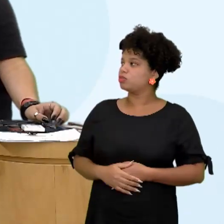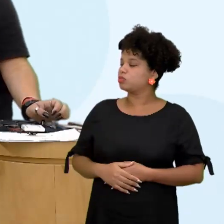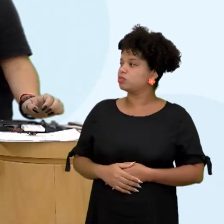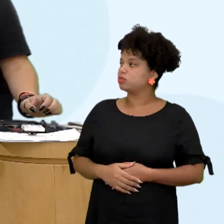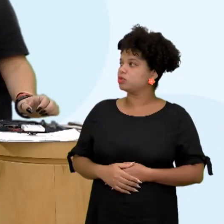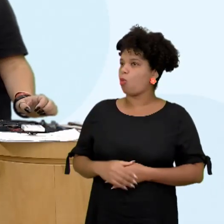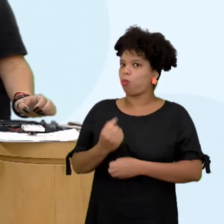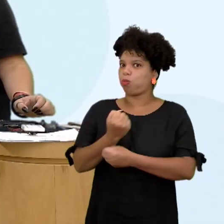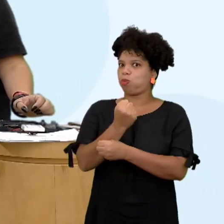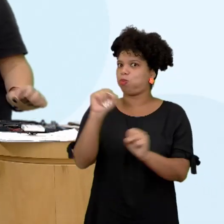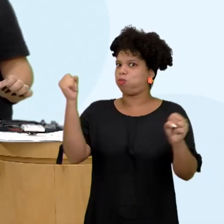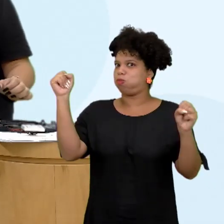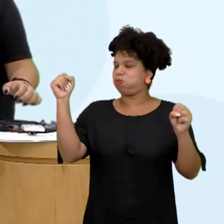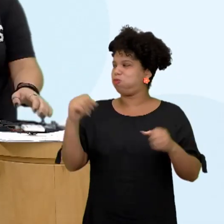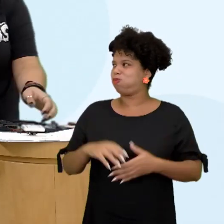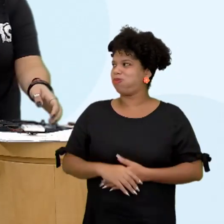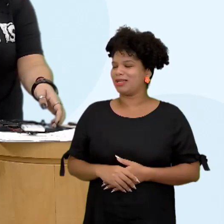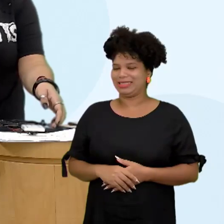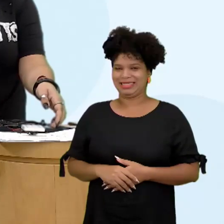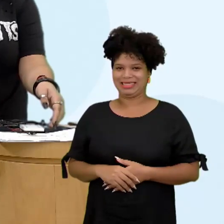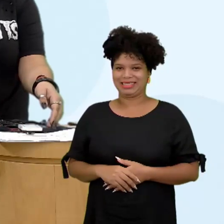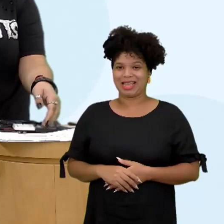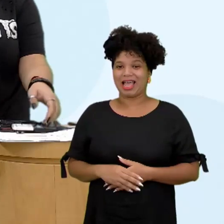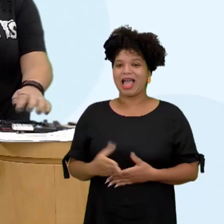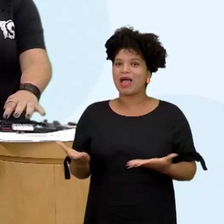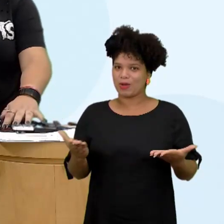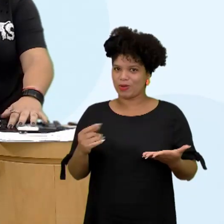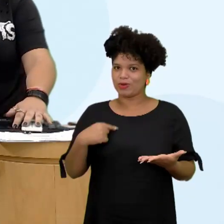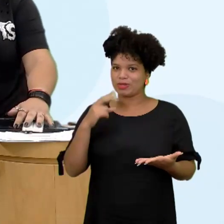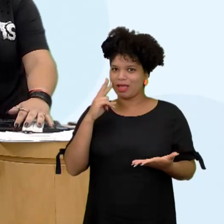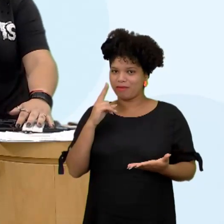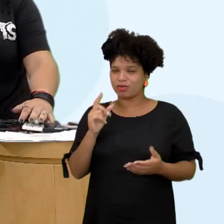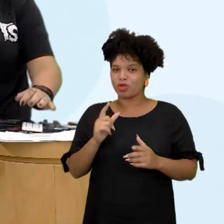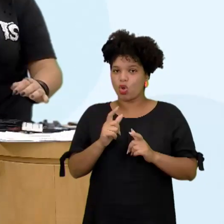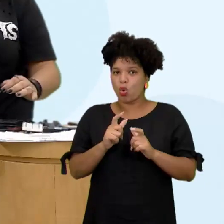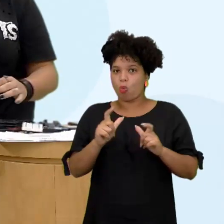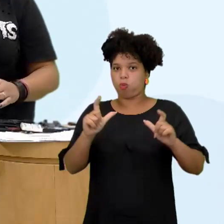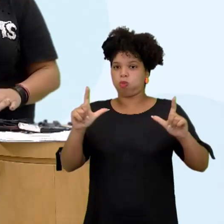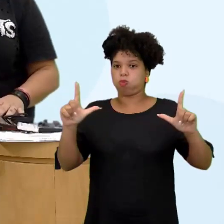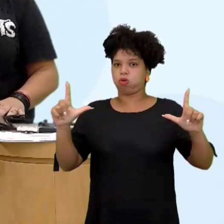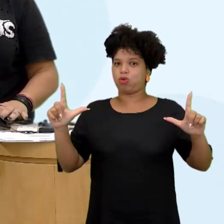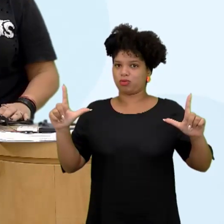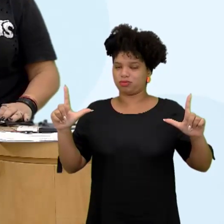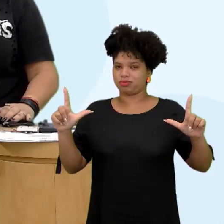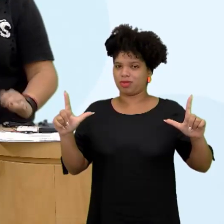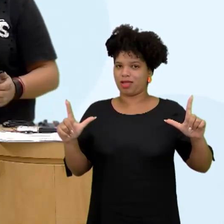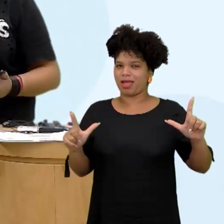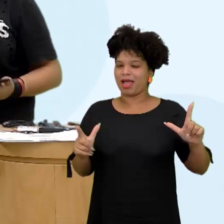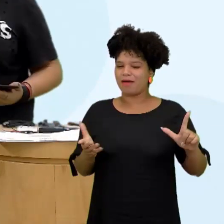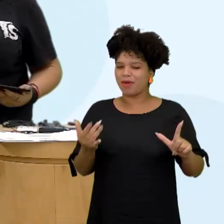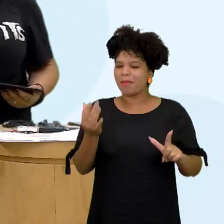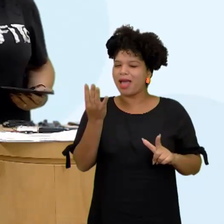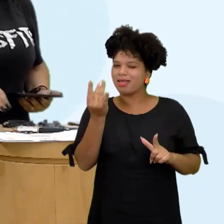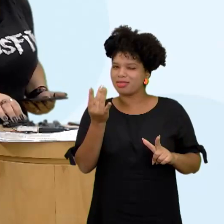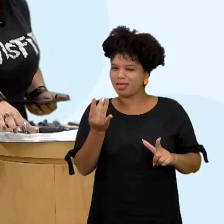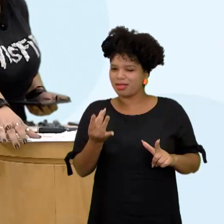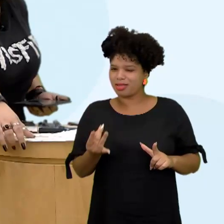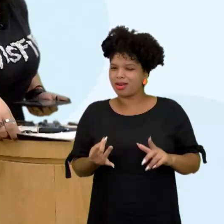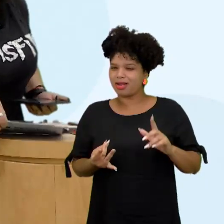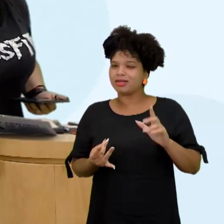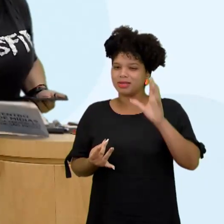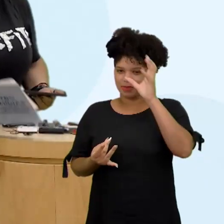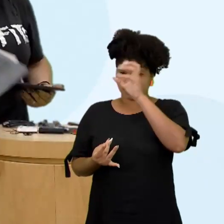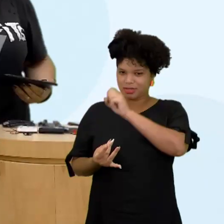Arduino gigantesca, tá? E agora que a gente vai complicar um pouco as coisas, inclusive pra